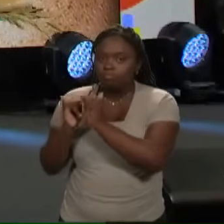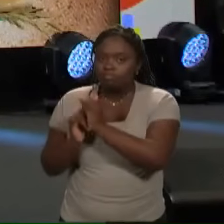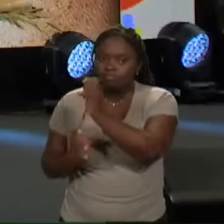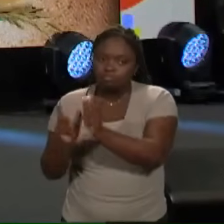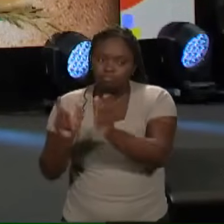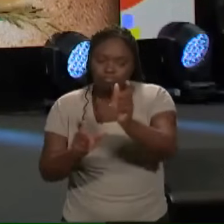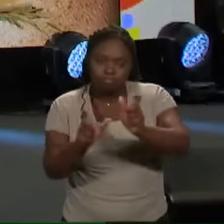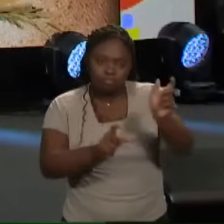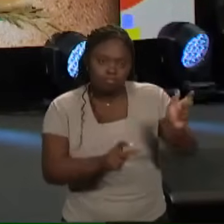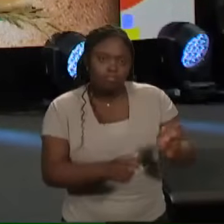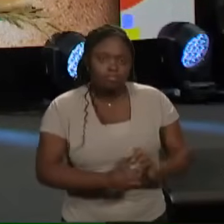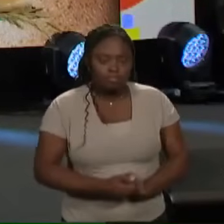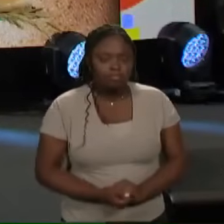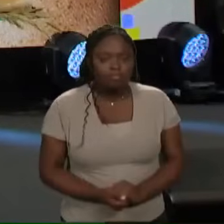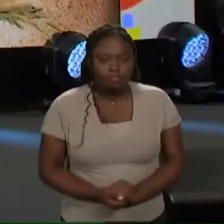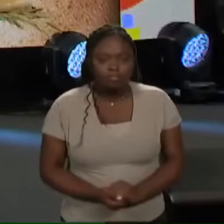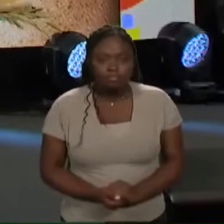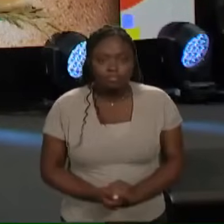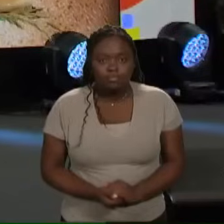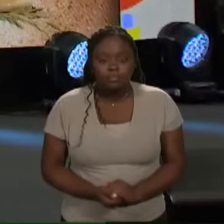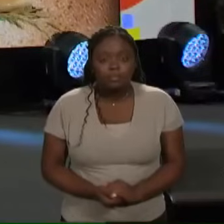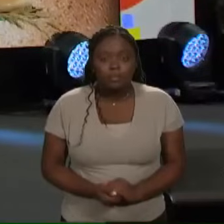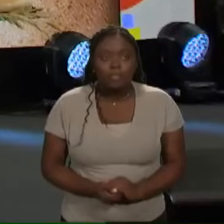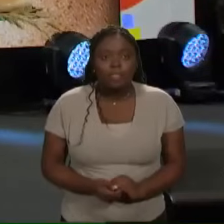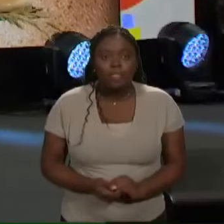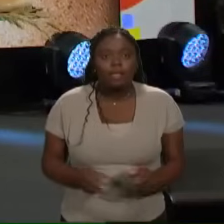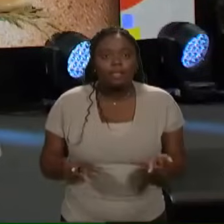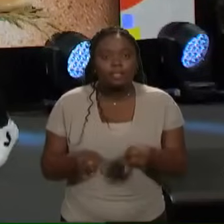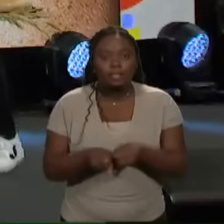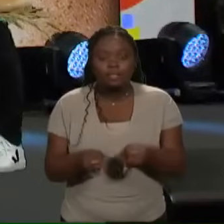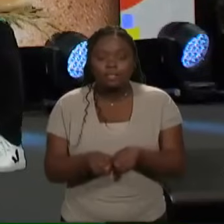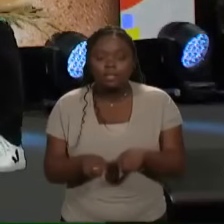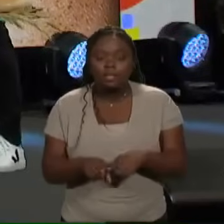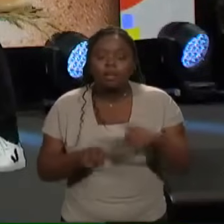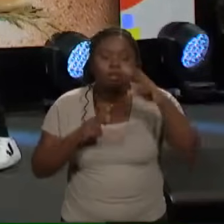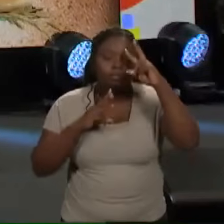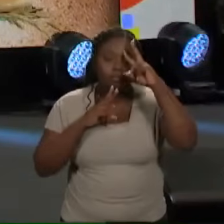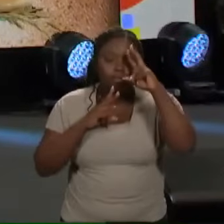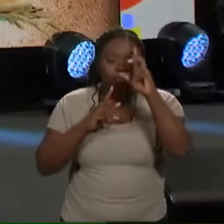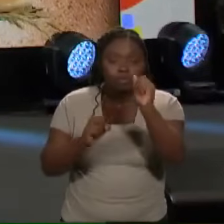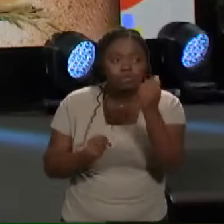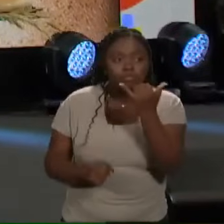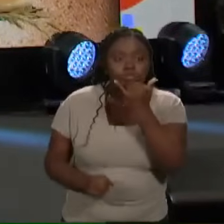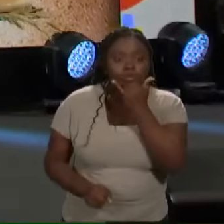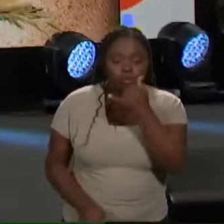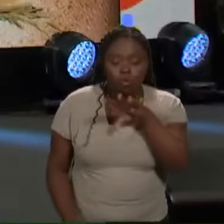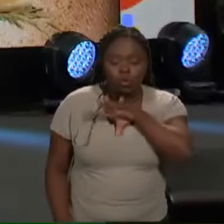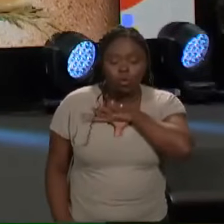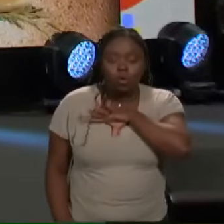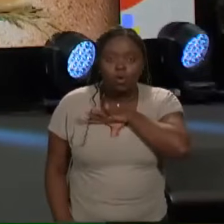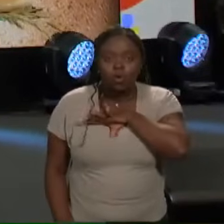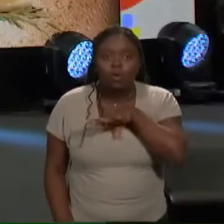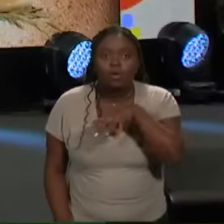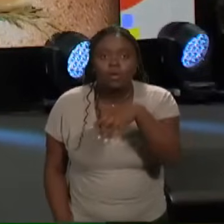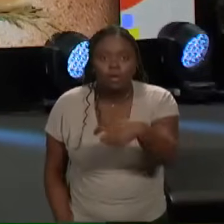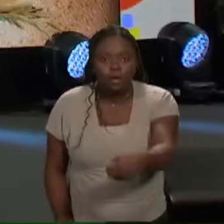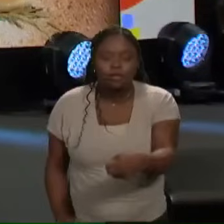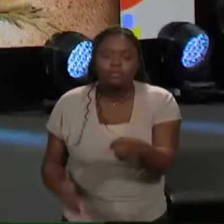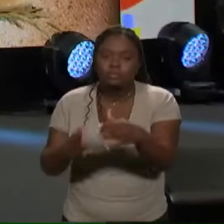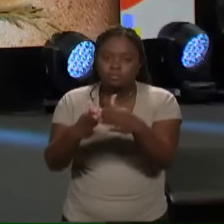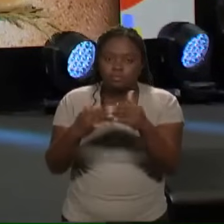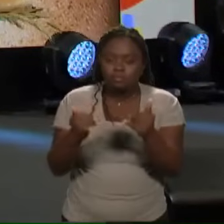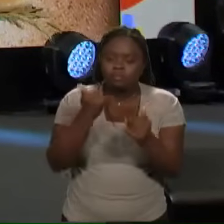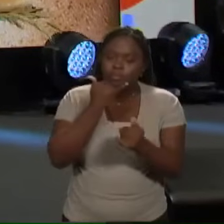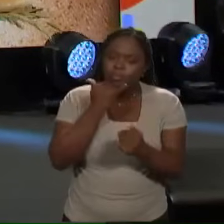as pessoas. Segunda parte, força para perdoar, coragem para pedir perdão. Alguém vai